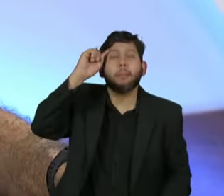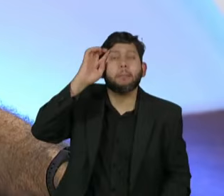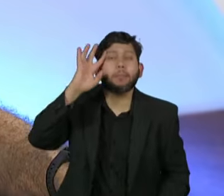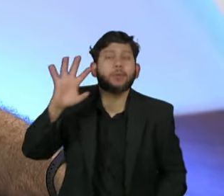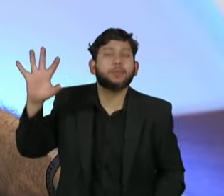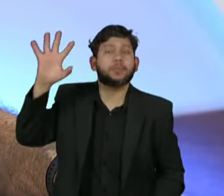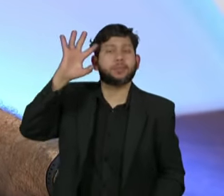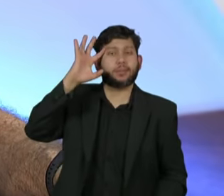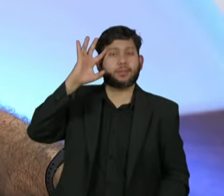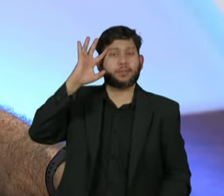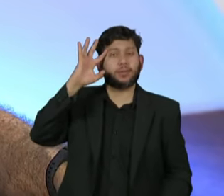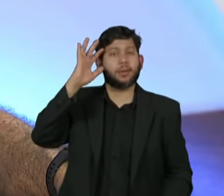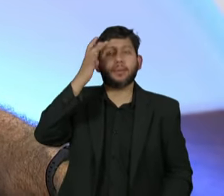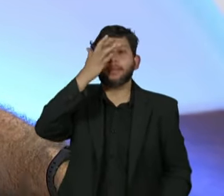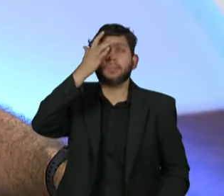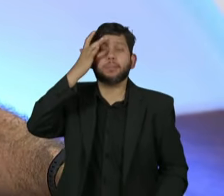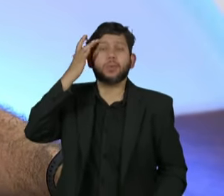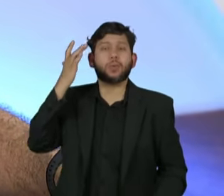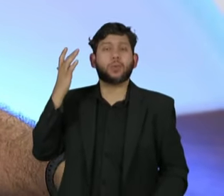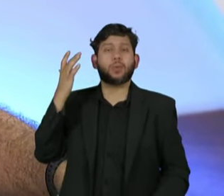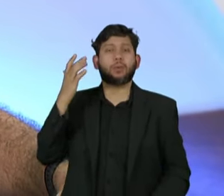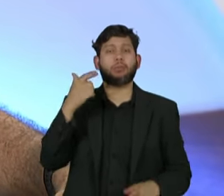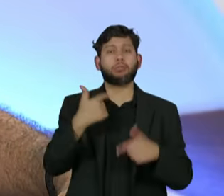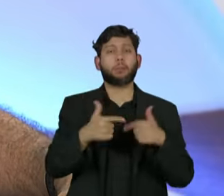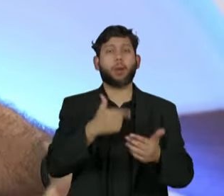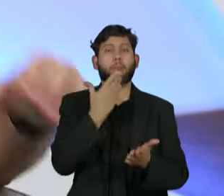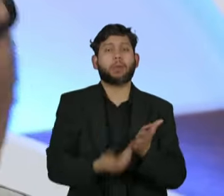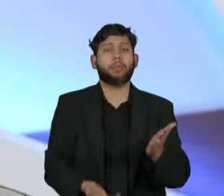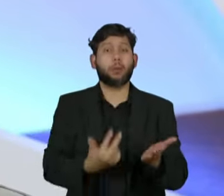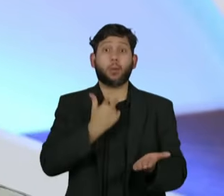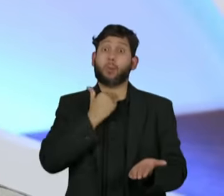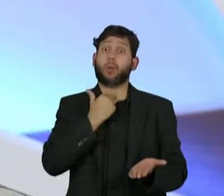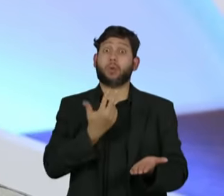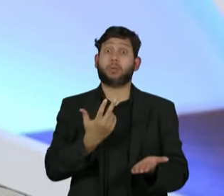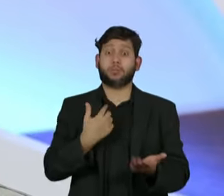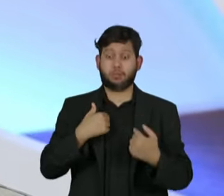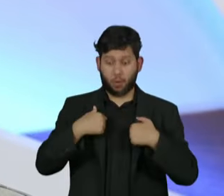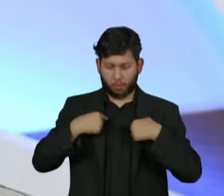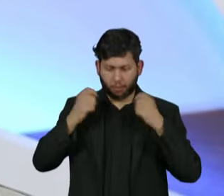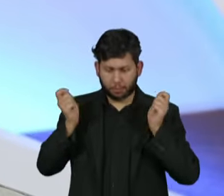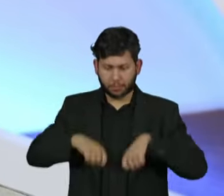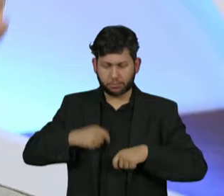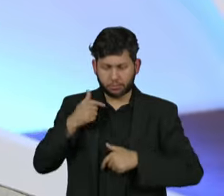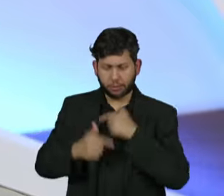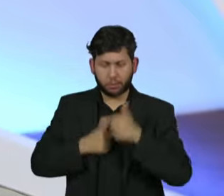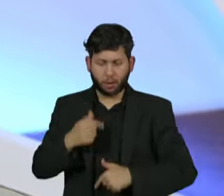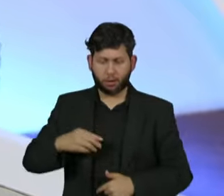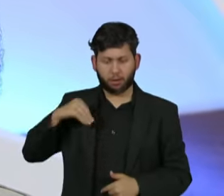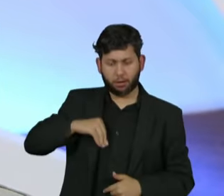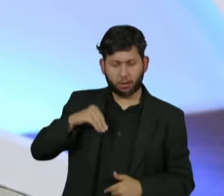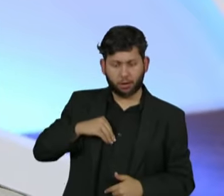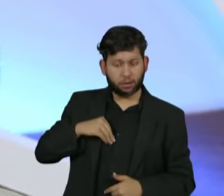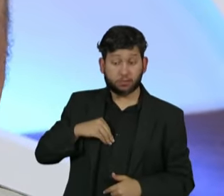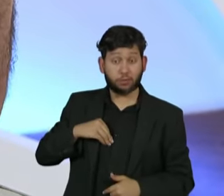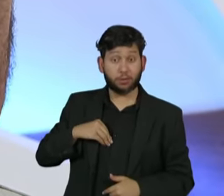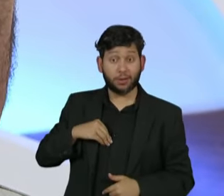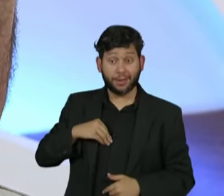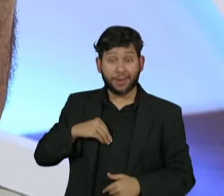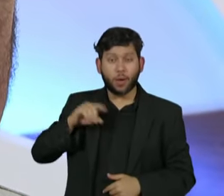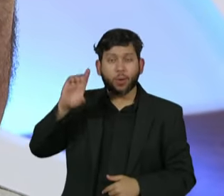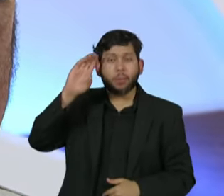que as pessoas não deveriam pura e simplesmente perder seus empregos perder seu sua capacidade de trabalhar e transformar